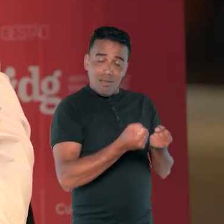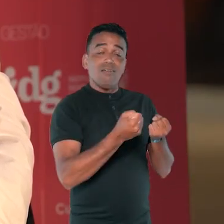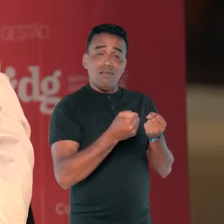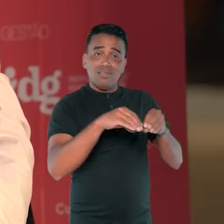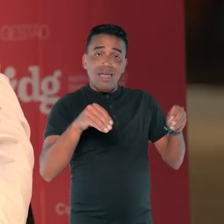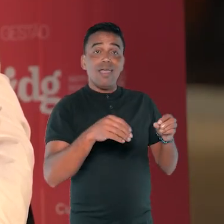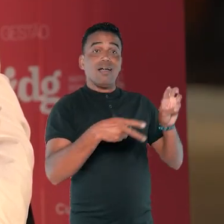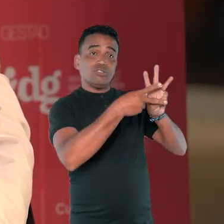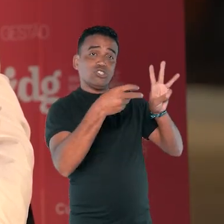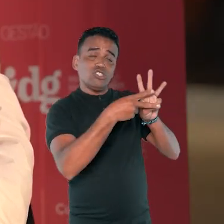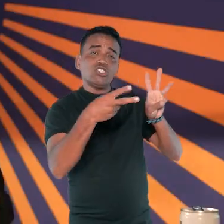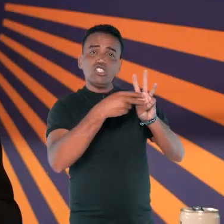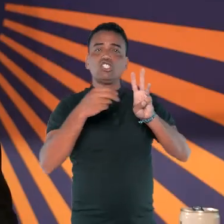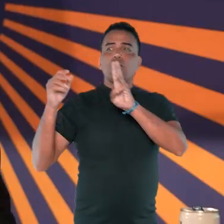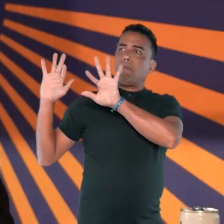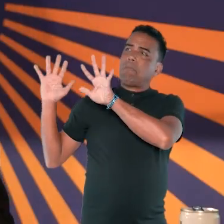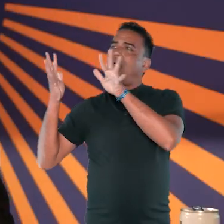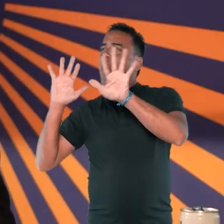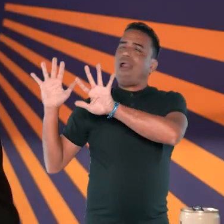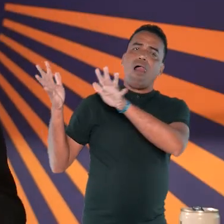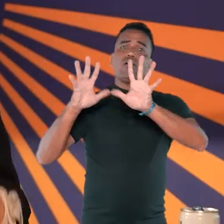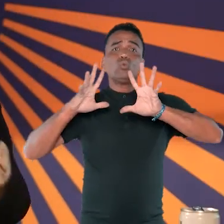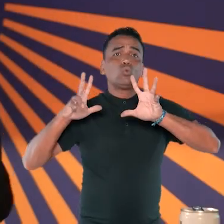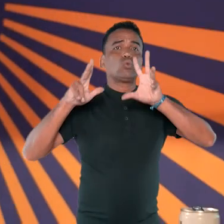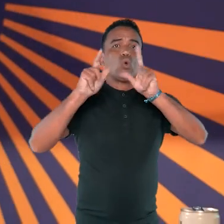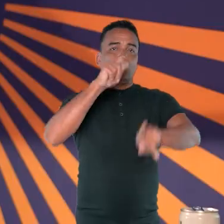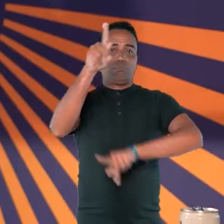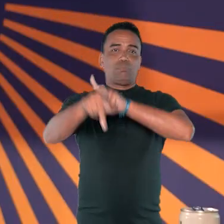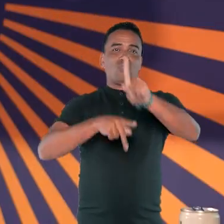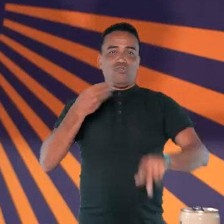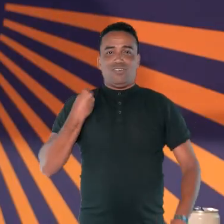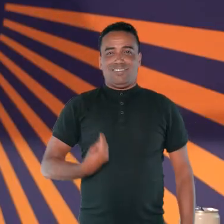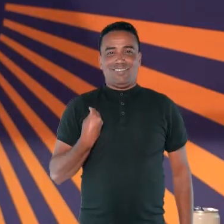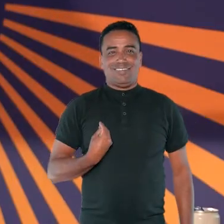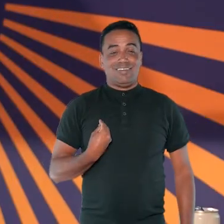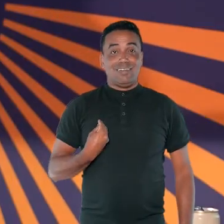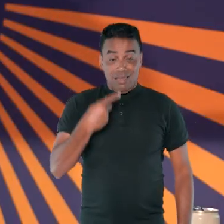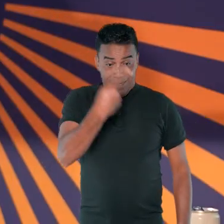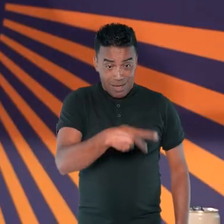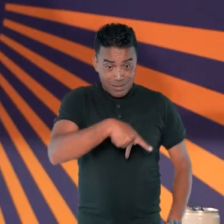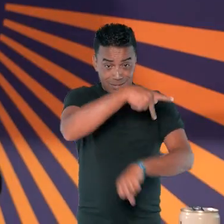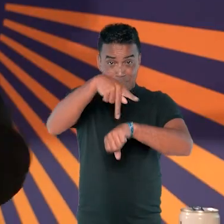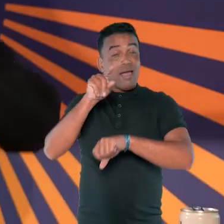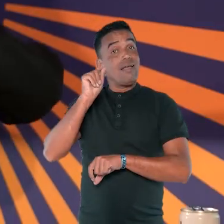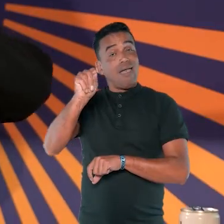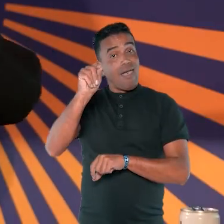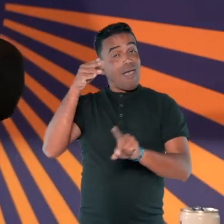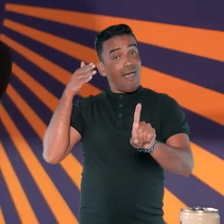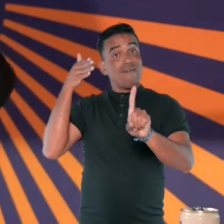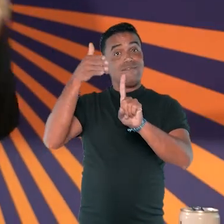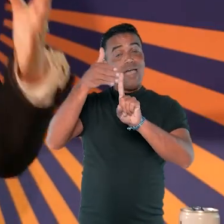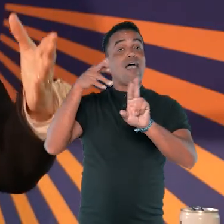indígena, e todo mundo se apresentou. E este país a que se refere, Afonso Romano Santana,